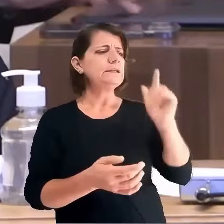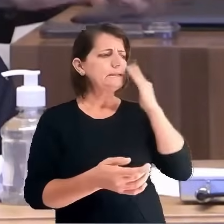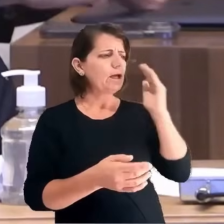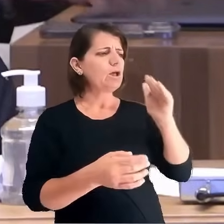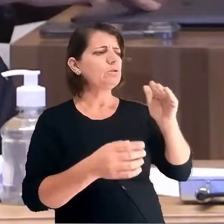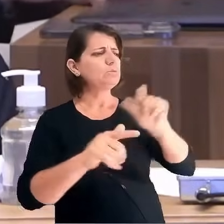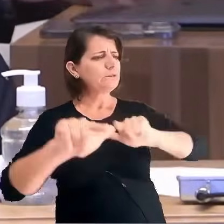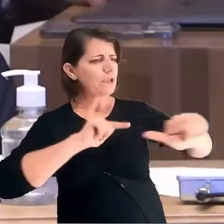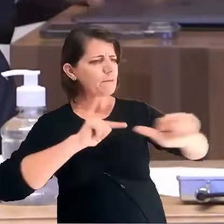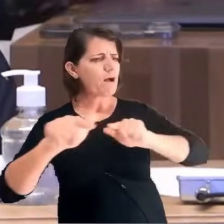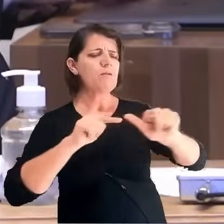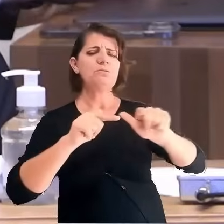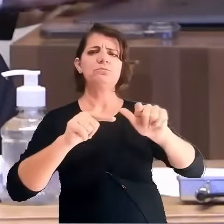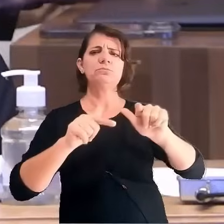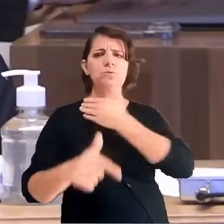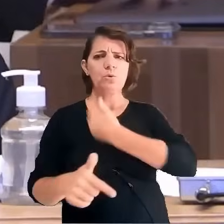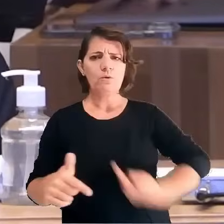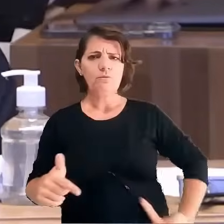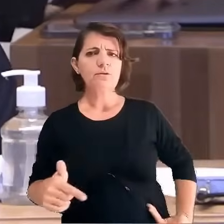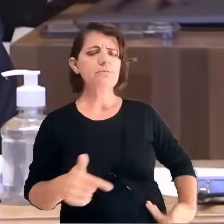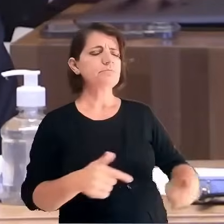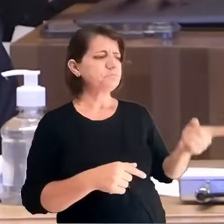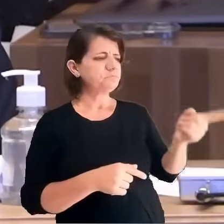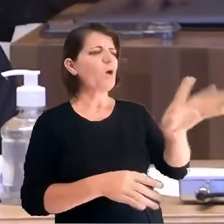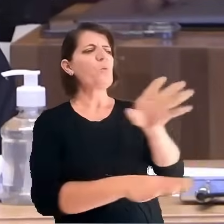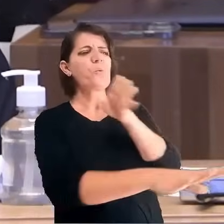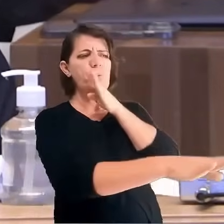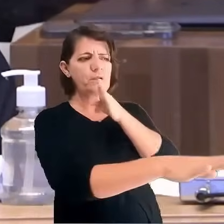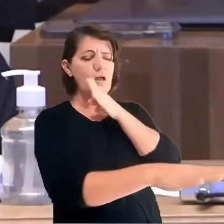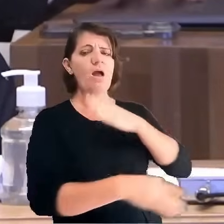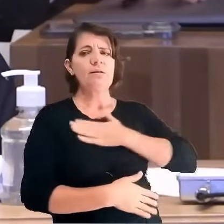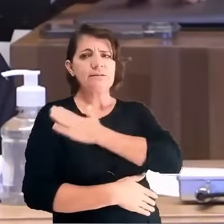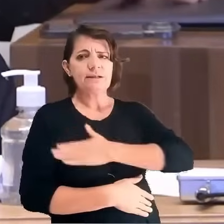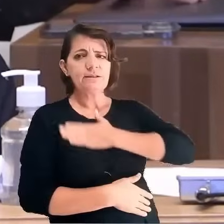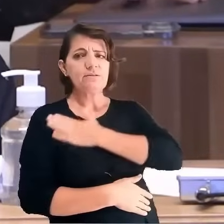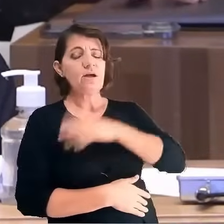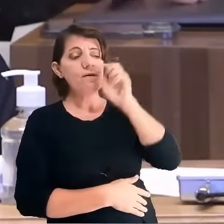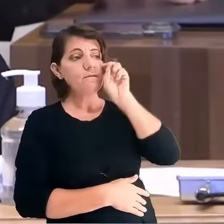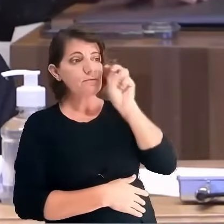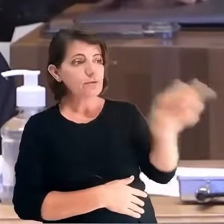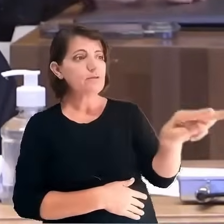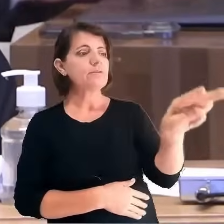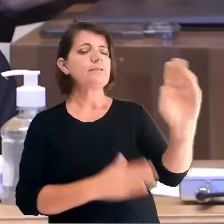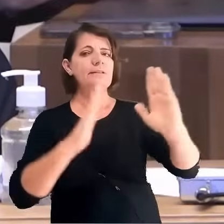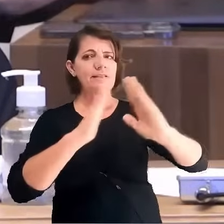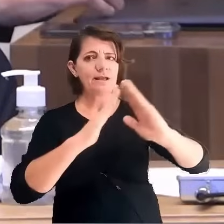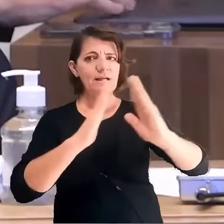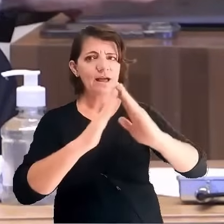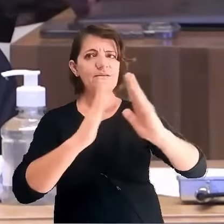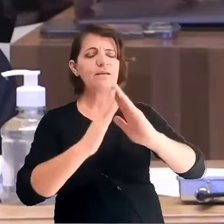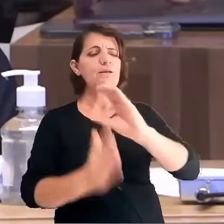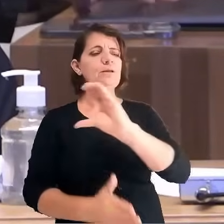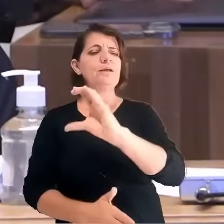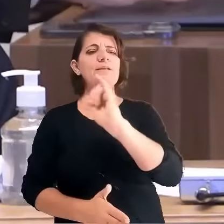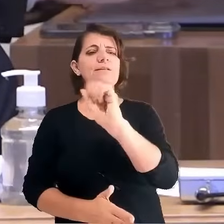governamentais fiquei muito satisfeito quando lhe vi na Casa Civil do governo federal infelizmente depois